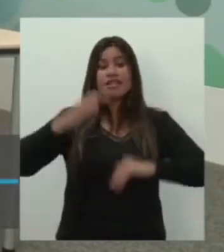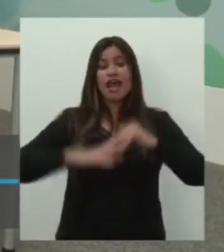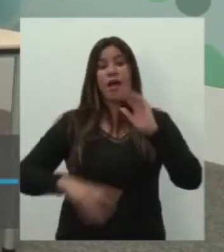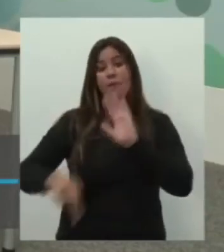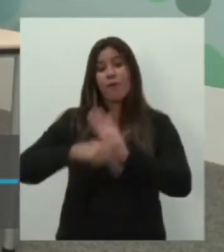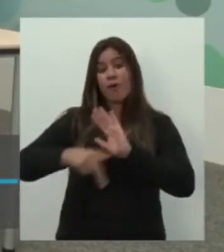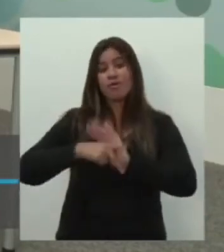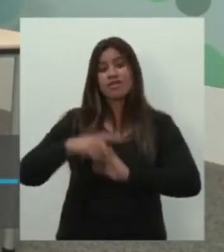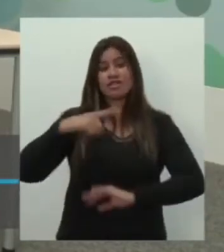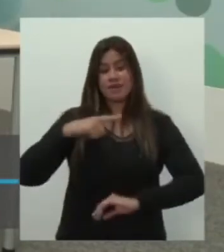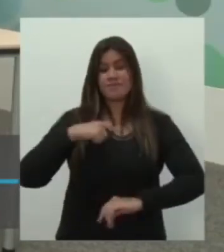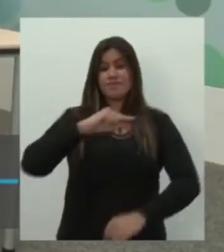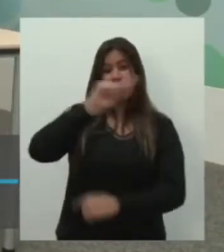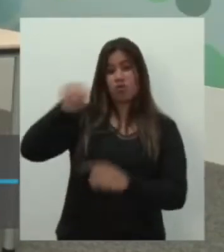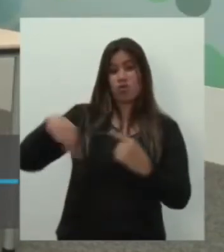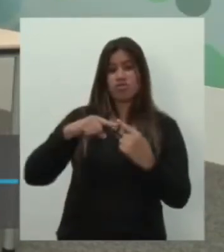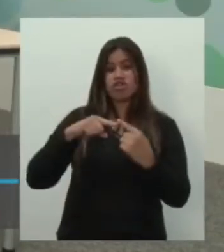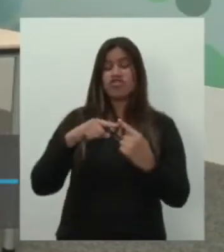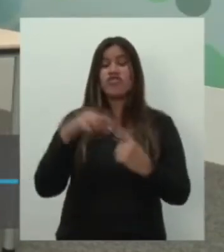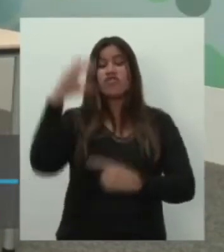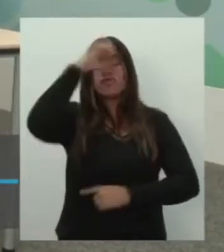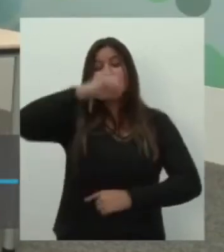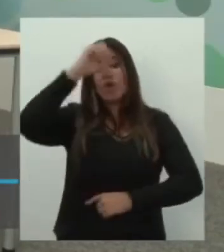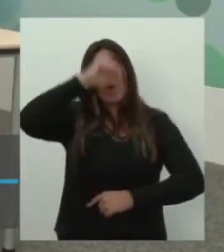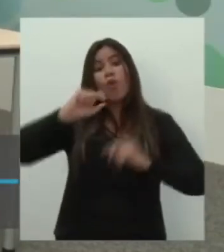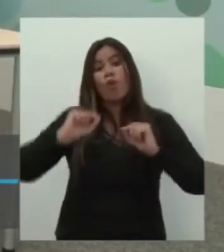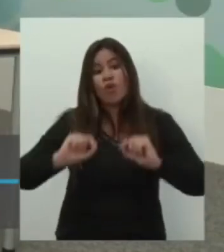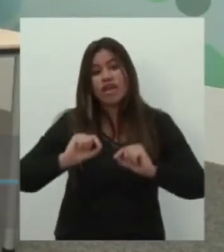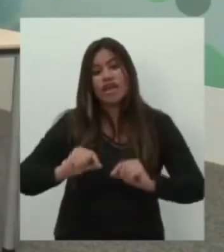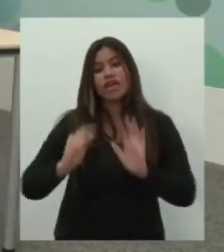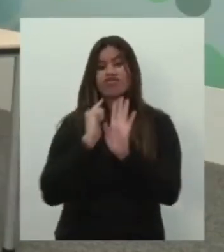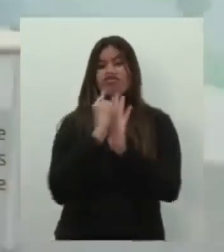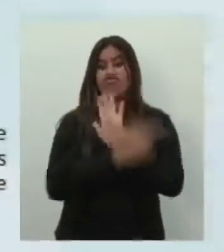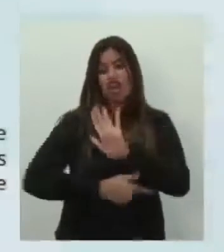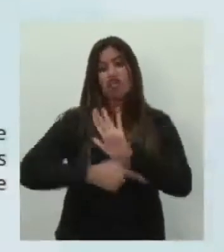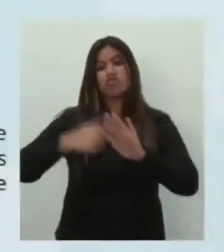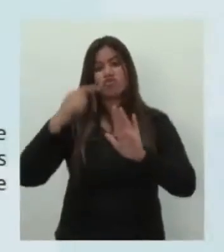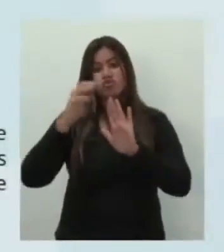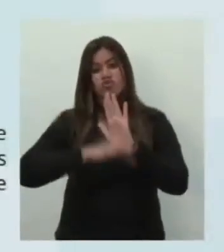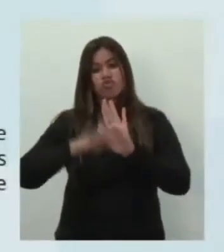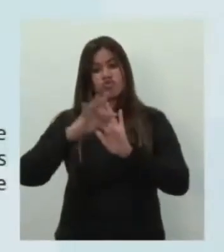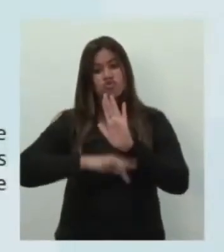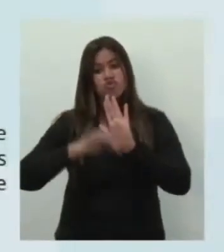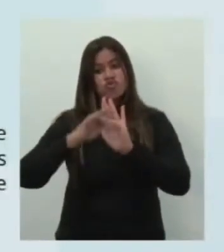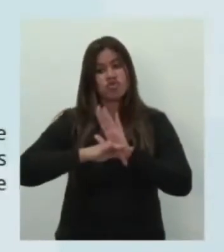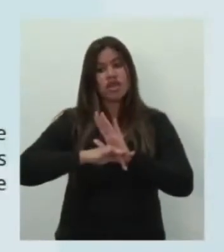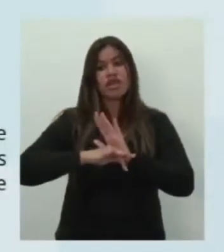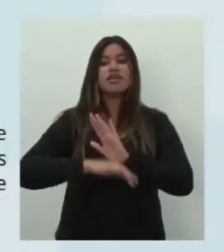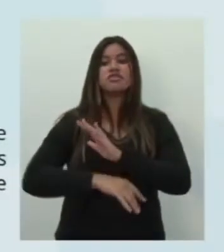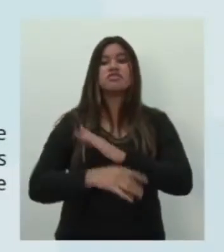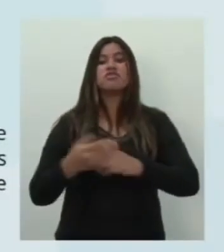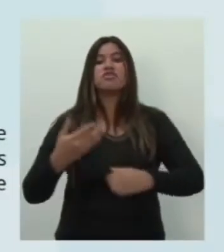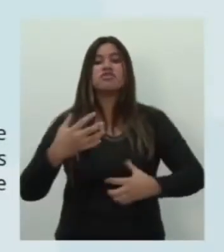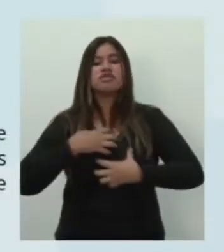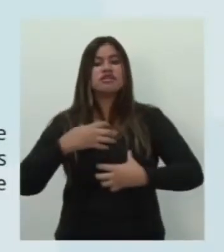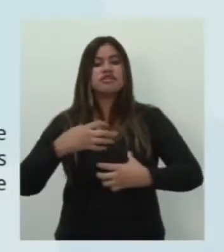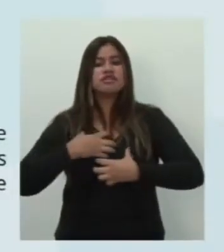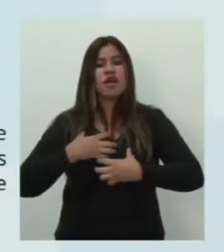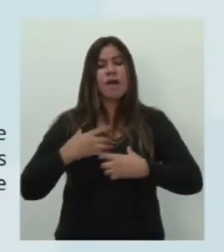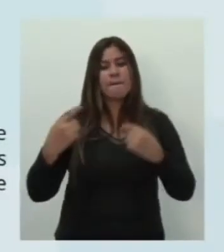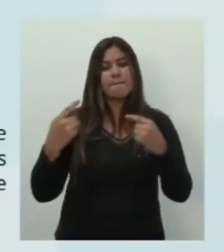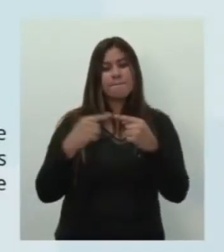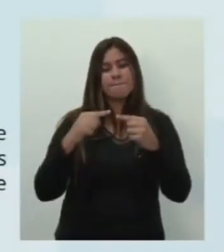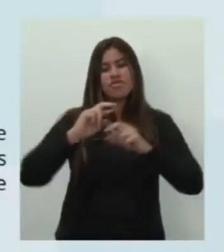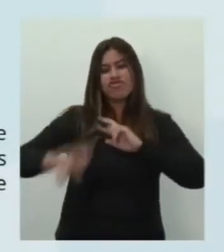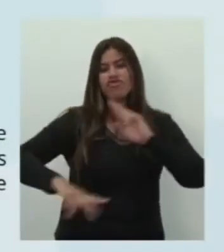então. Os objetivos de conhecimento. Conhecimento sobre o gênero do texto e antecipação de sentidos com base em diferentes